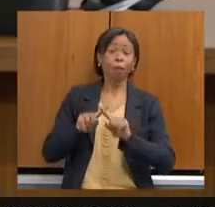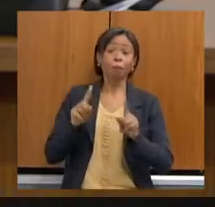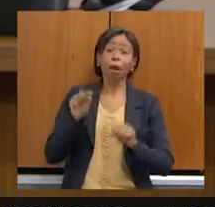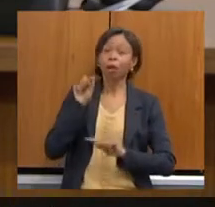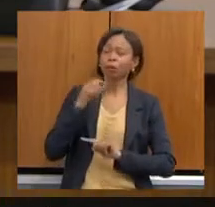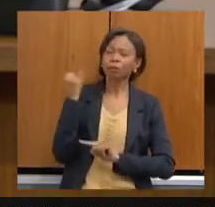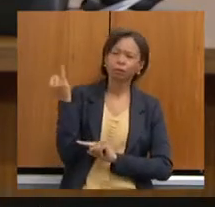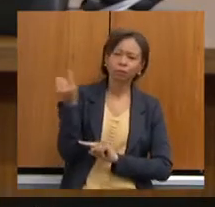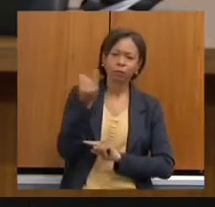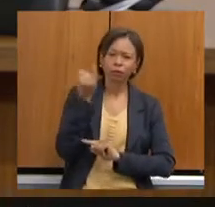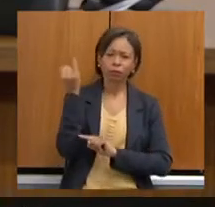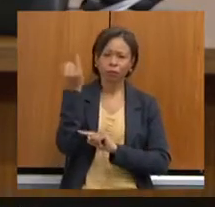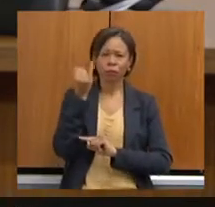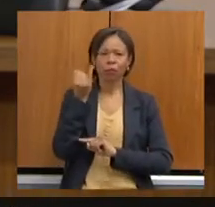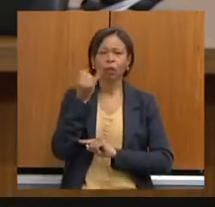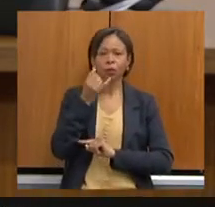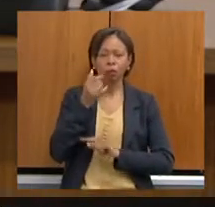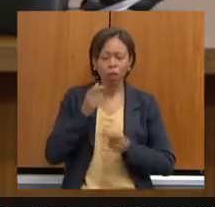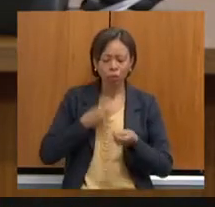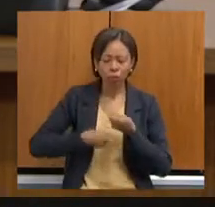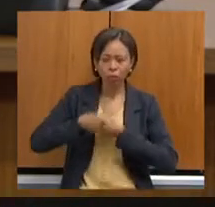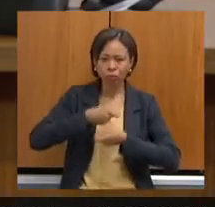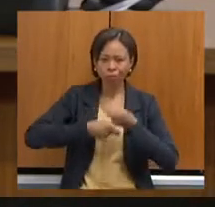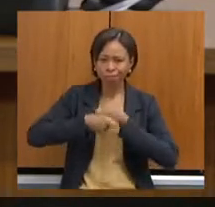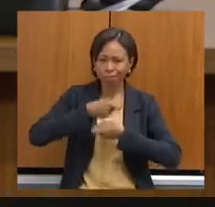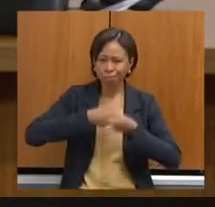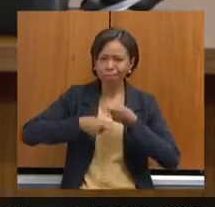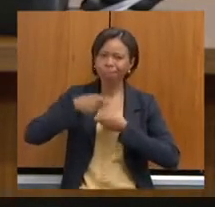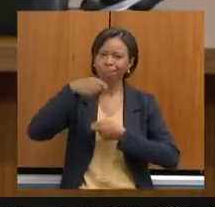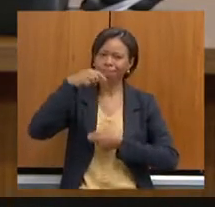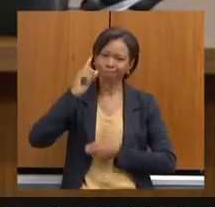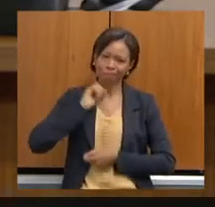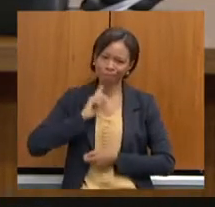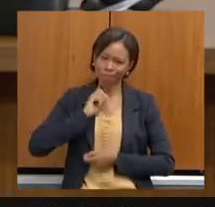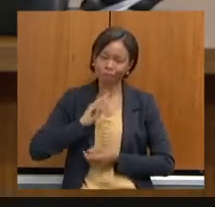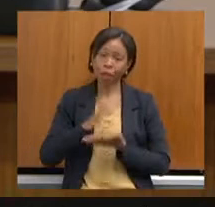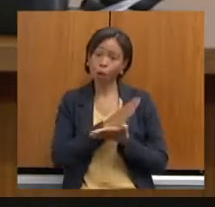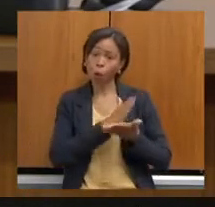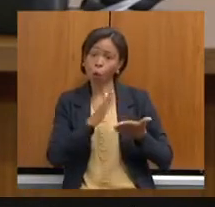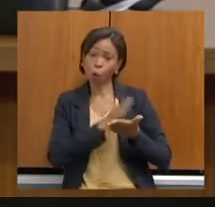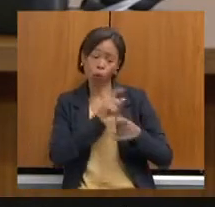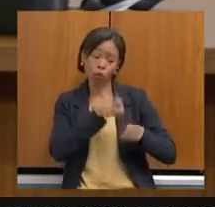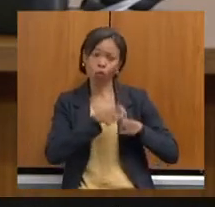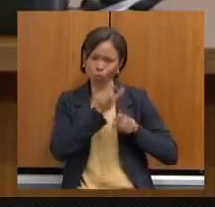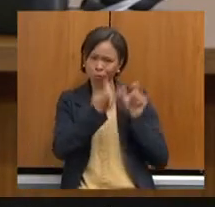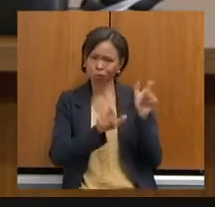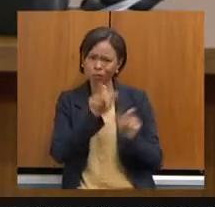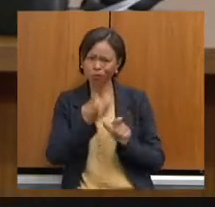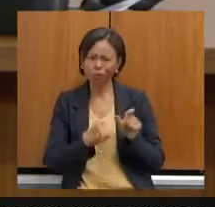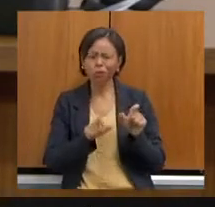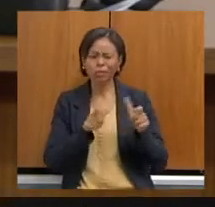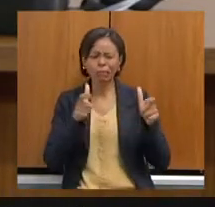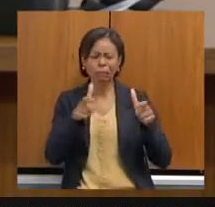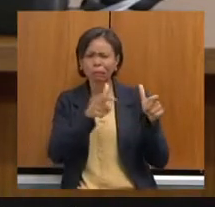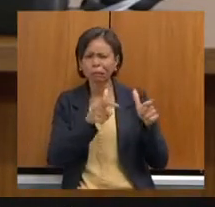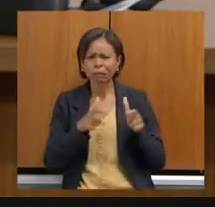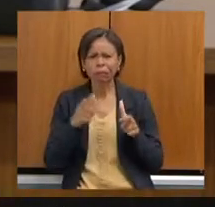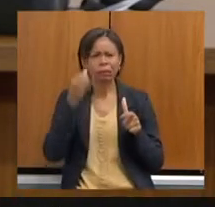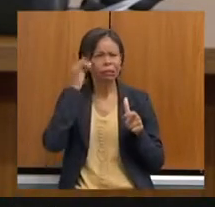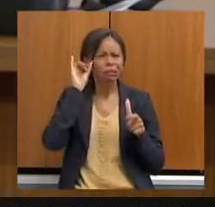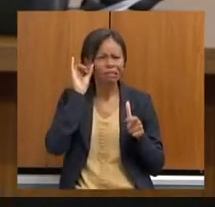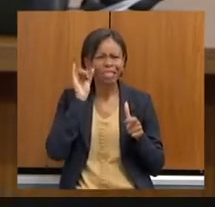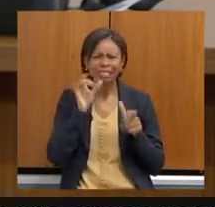importância para a economia do nosso Estado Alguns produtores estão propriedade estão sendo afetados com ataque de